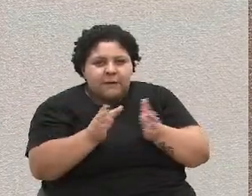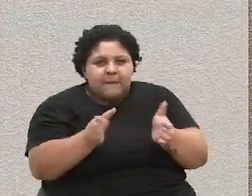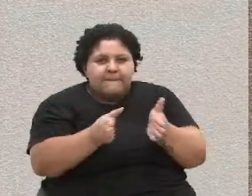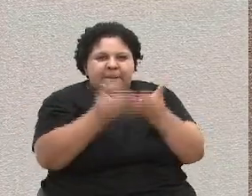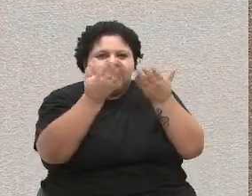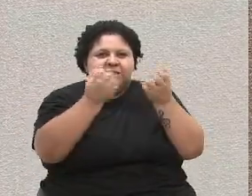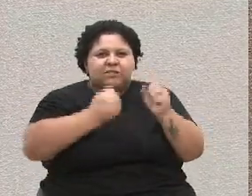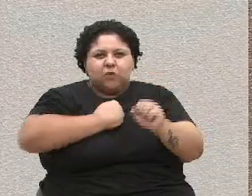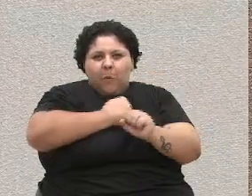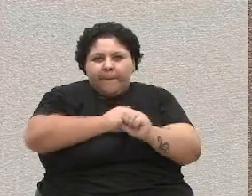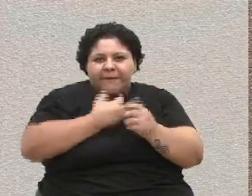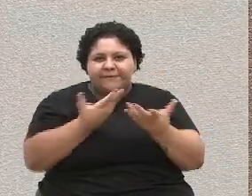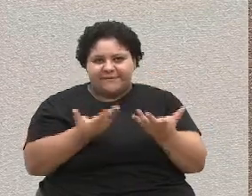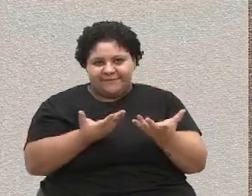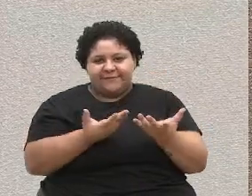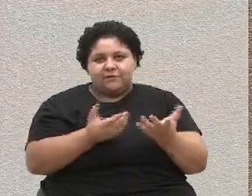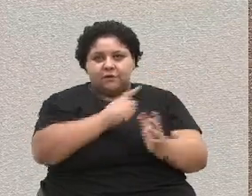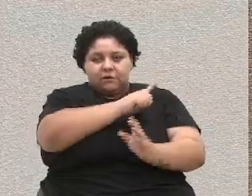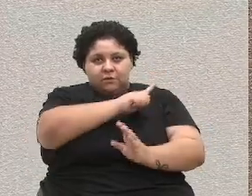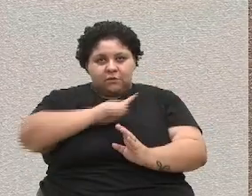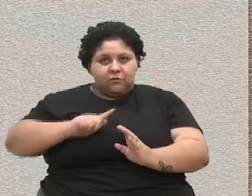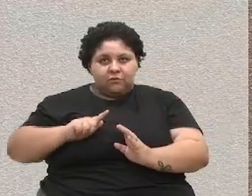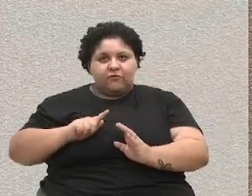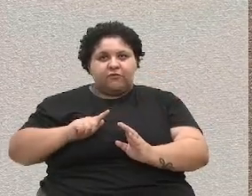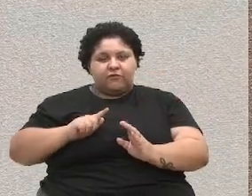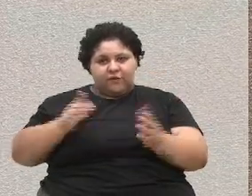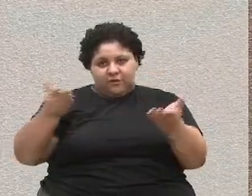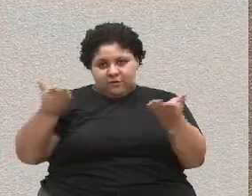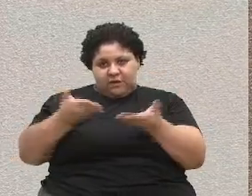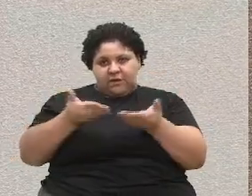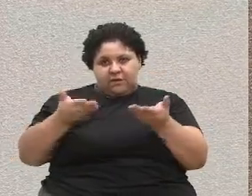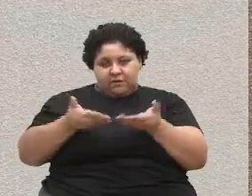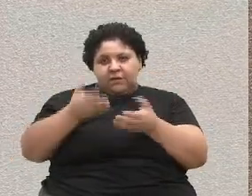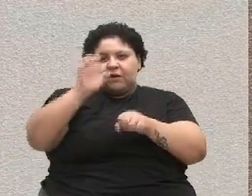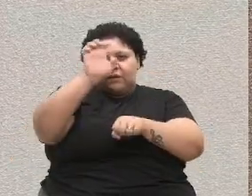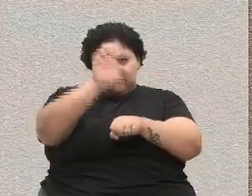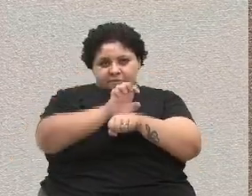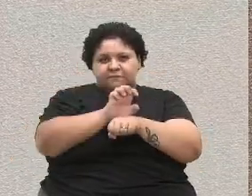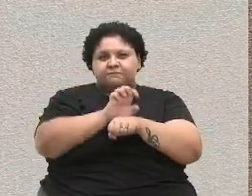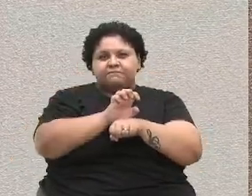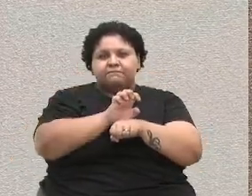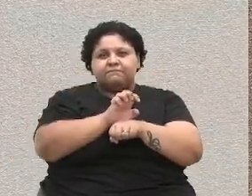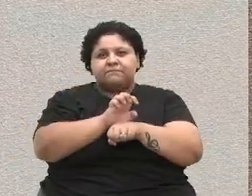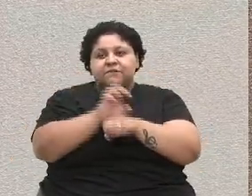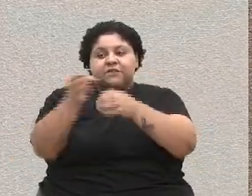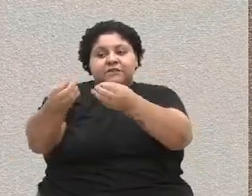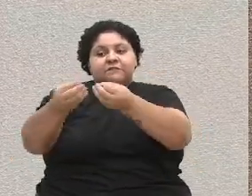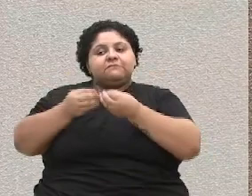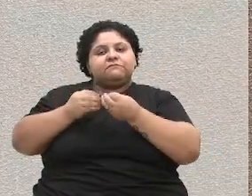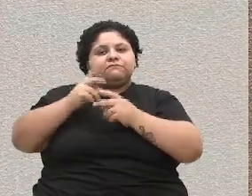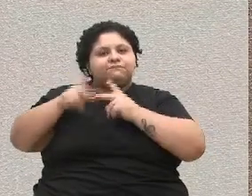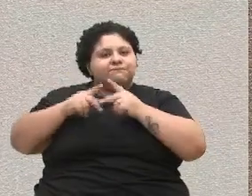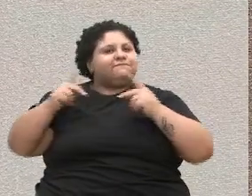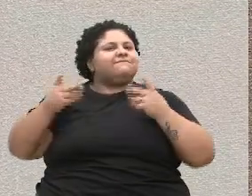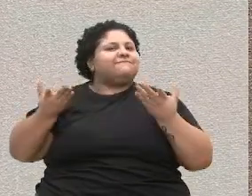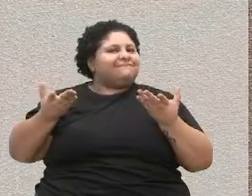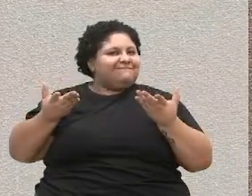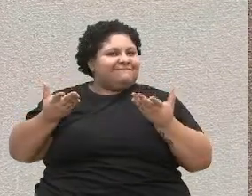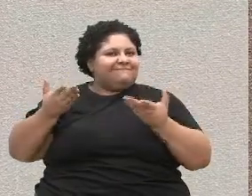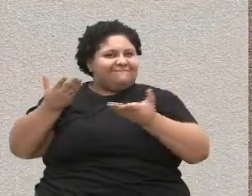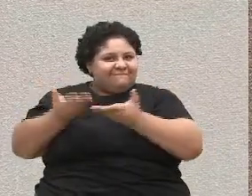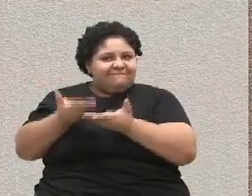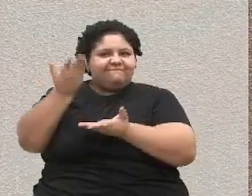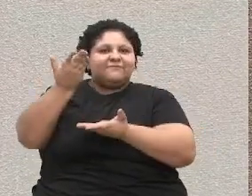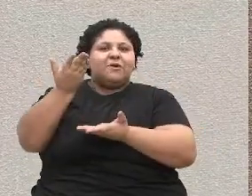O governador do leite agora do estado, eu já falei isso na Páscoa, vai nos dar um presente do aumento do ICM